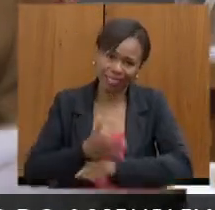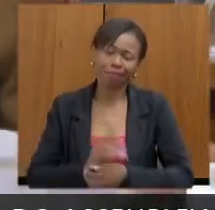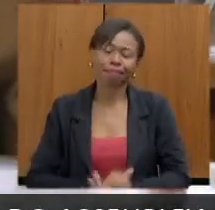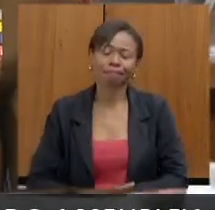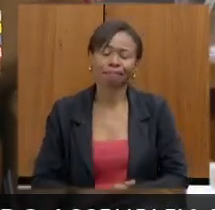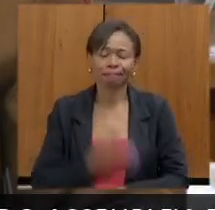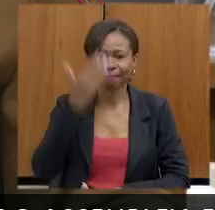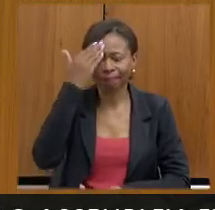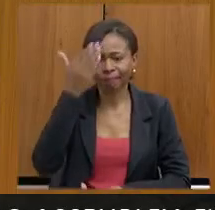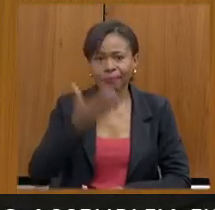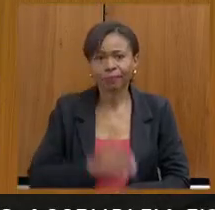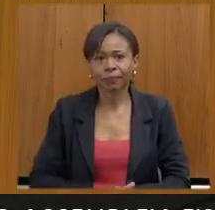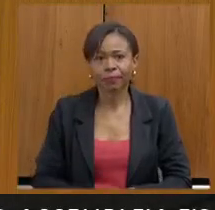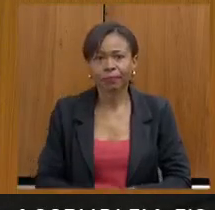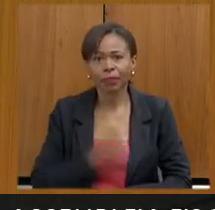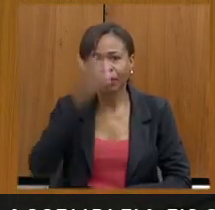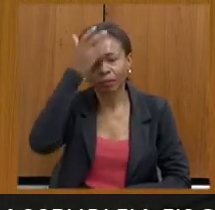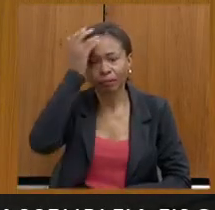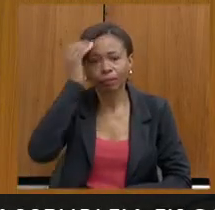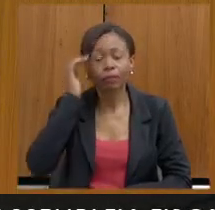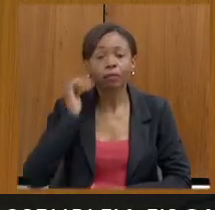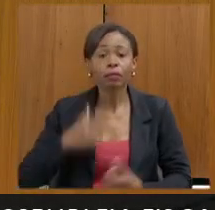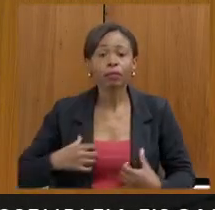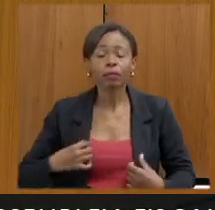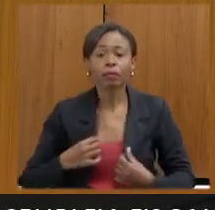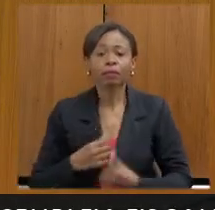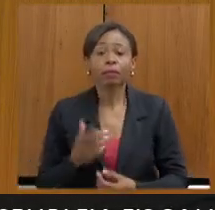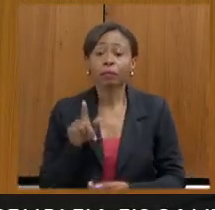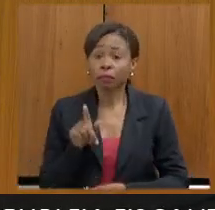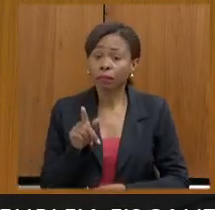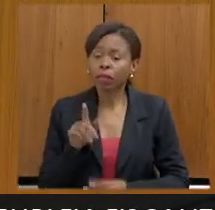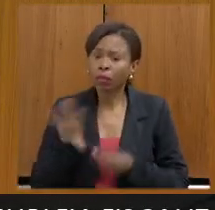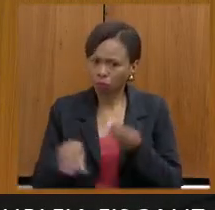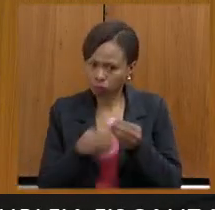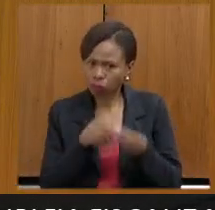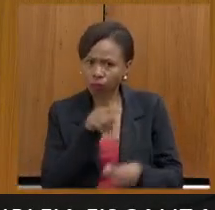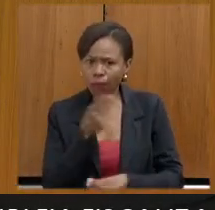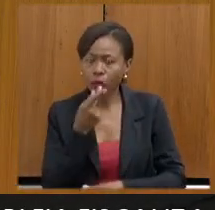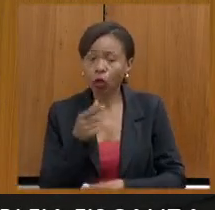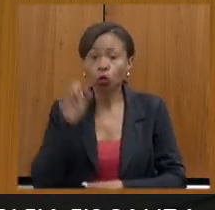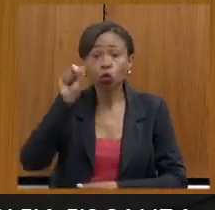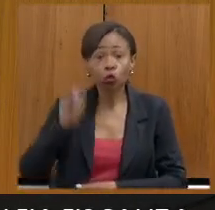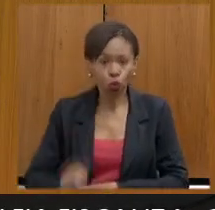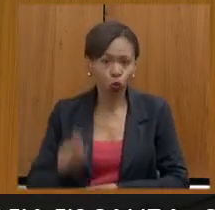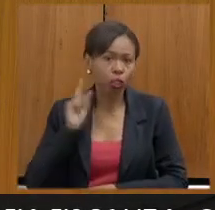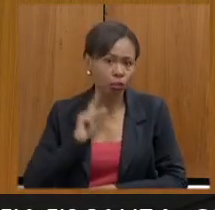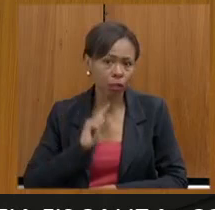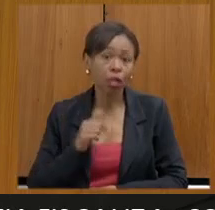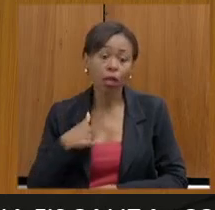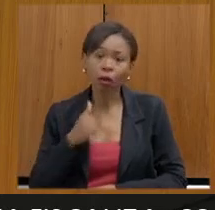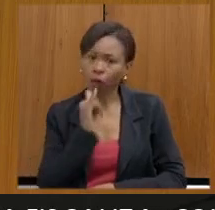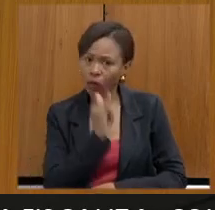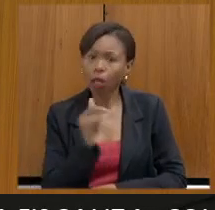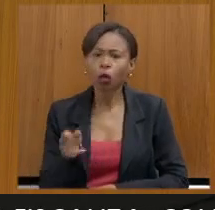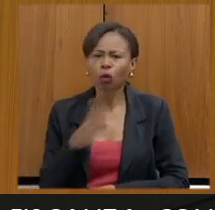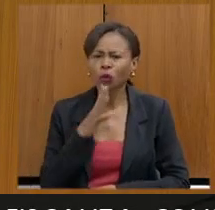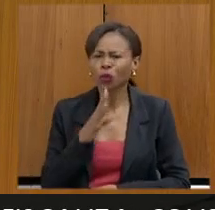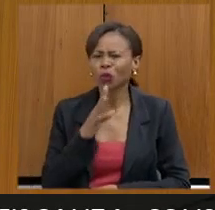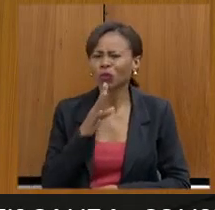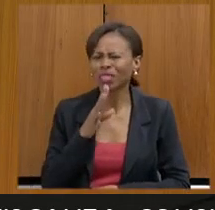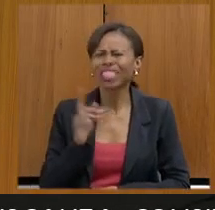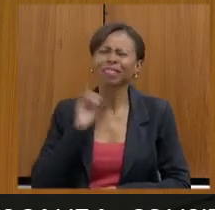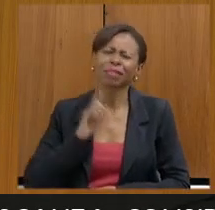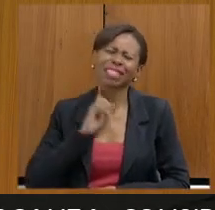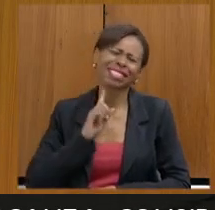Comandante só para ressaltar EA fala do show a questão do Sul eu falei com o senhor eu falei agora a pouco eu conheço o estado igual a